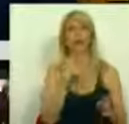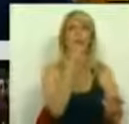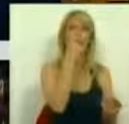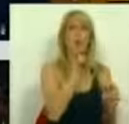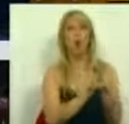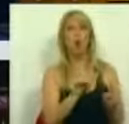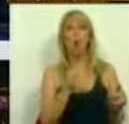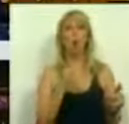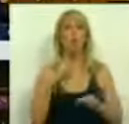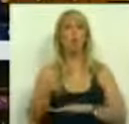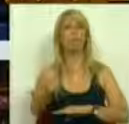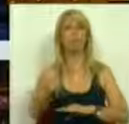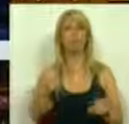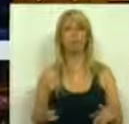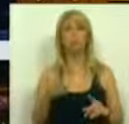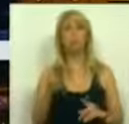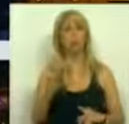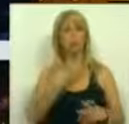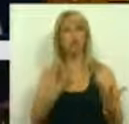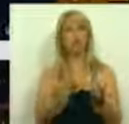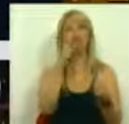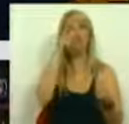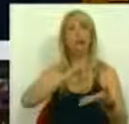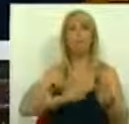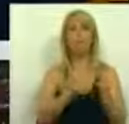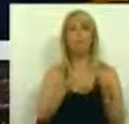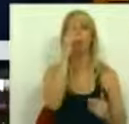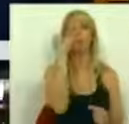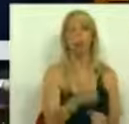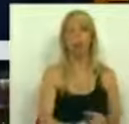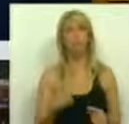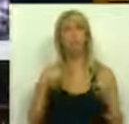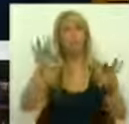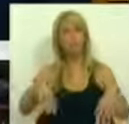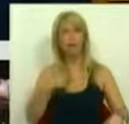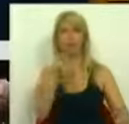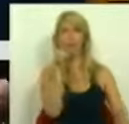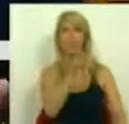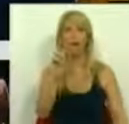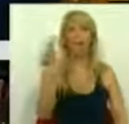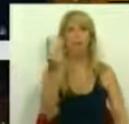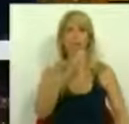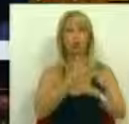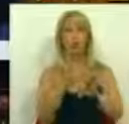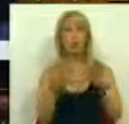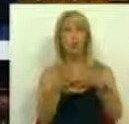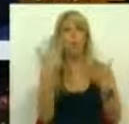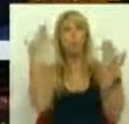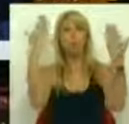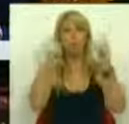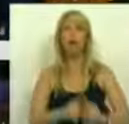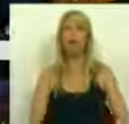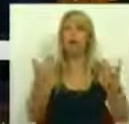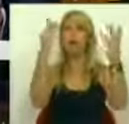ao lado dos que mais precisam. Para terminar, queria deixar 2 palavras aos outros grupos parlamentares, saudar as